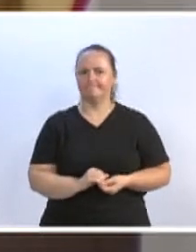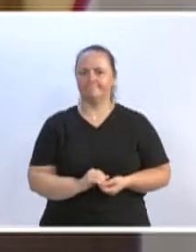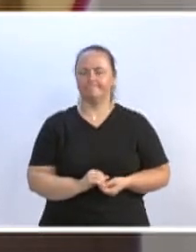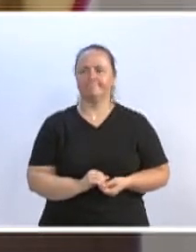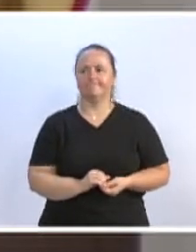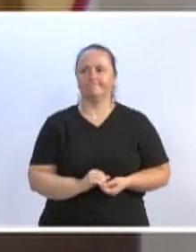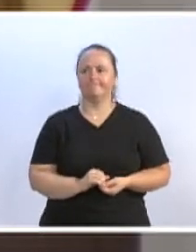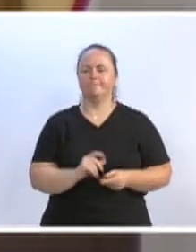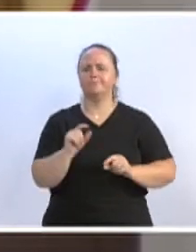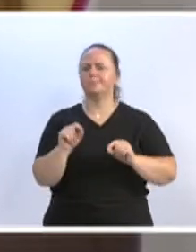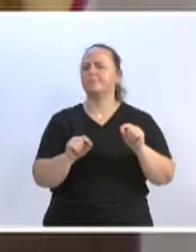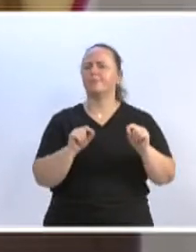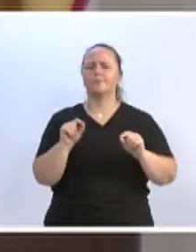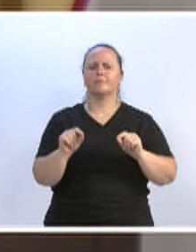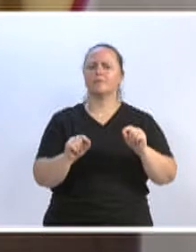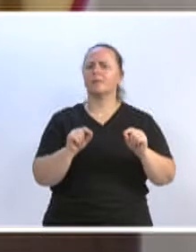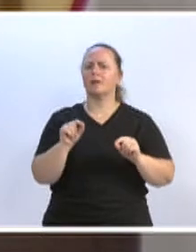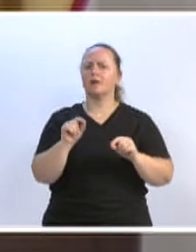se trata